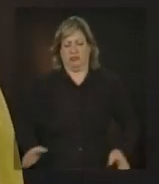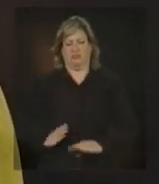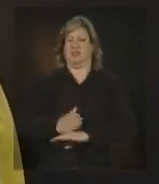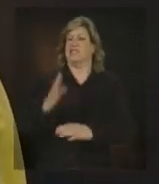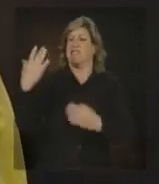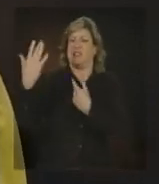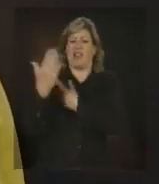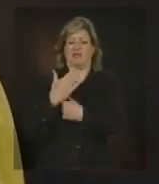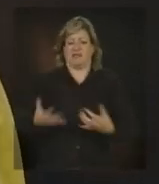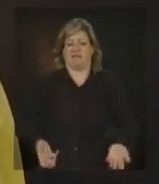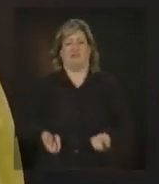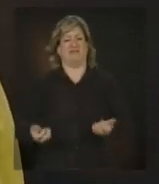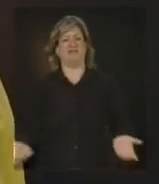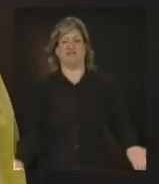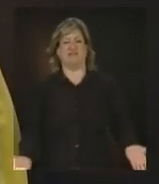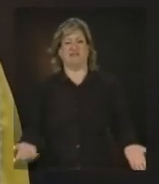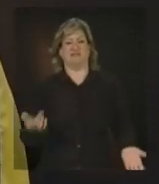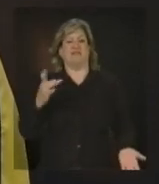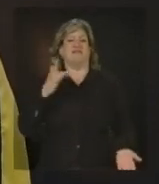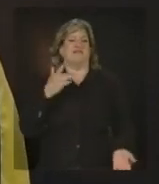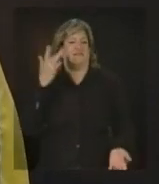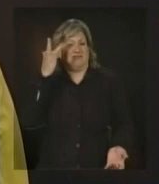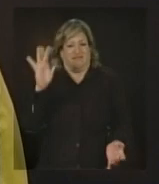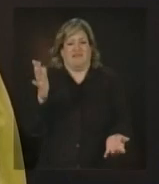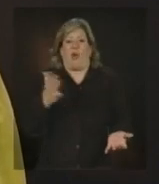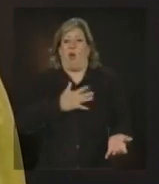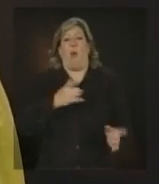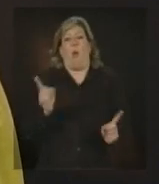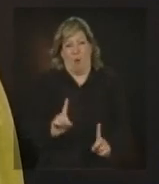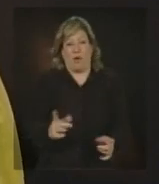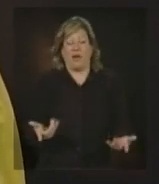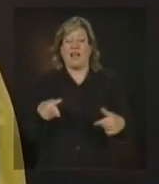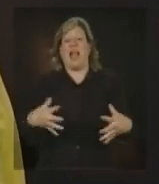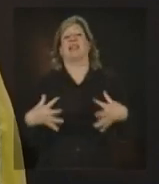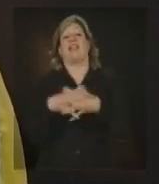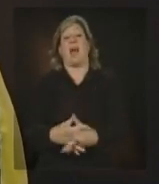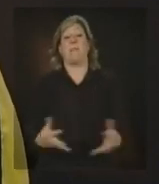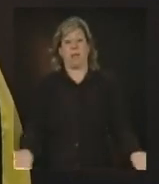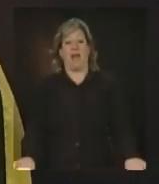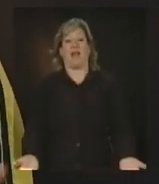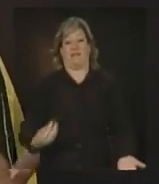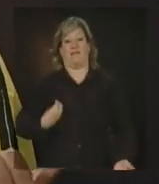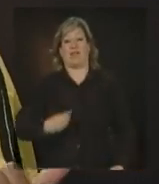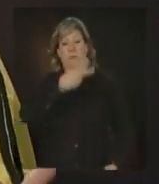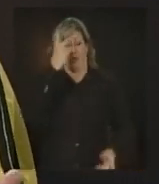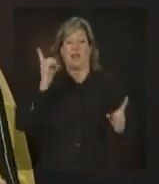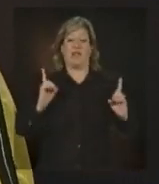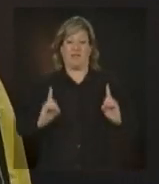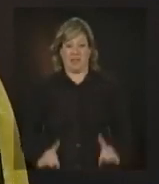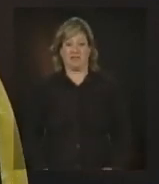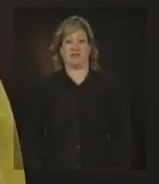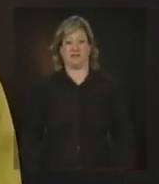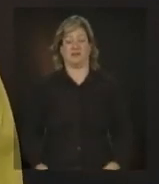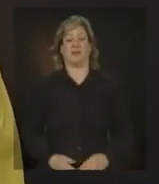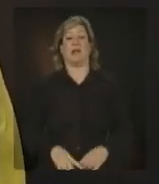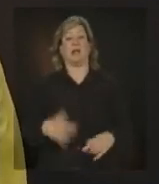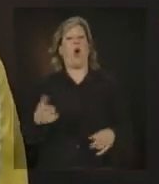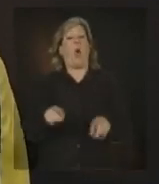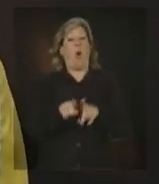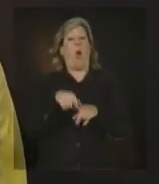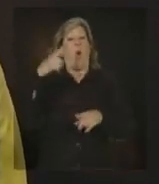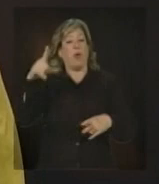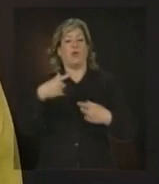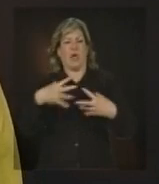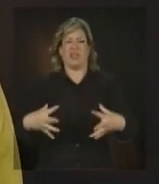ele quer fazer a participação dele, mas essa impossibilidade não ajuda. E a gente vê que... E outra coisa que